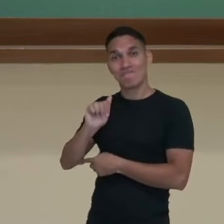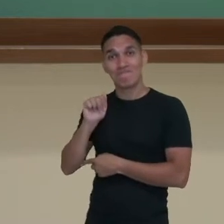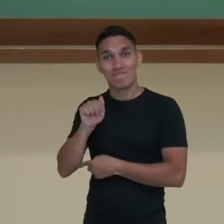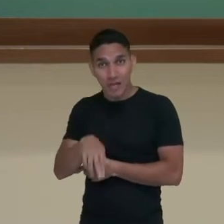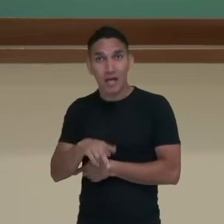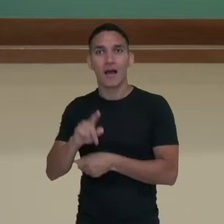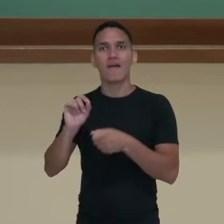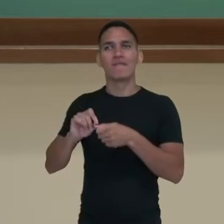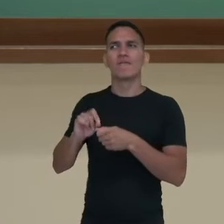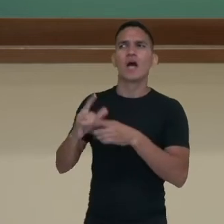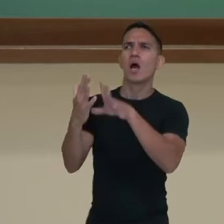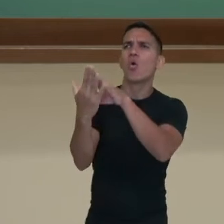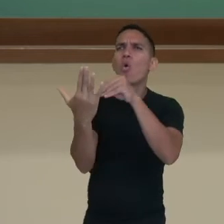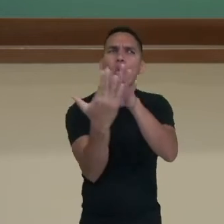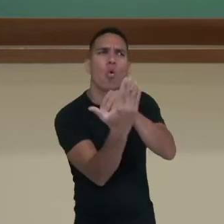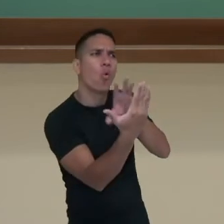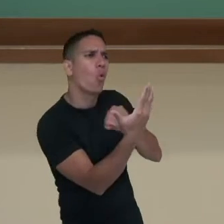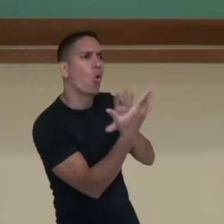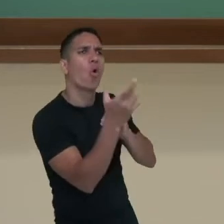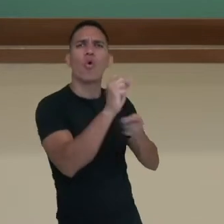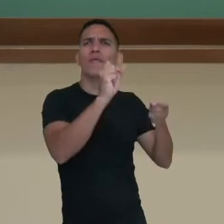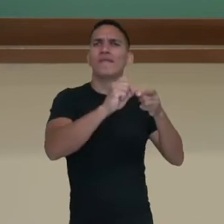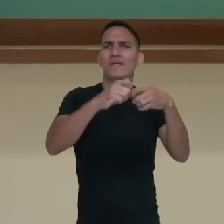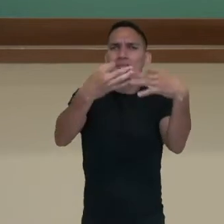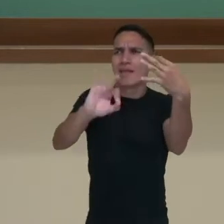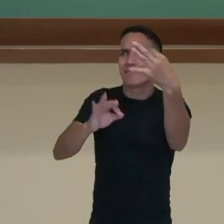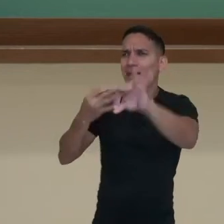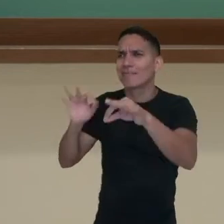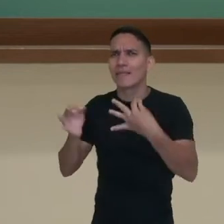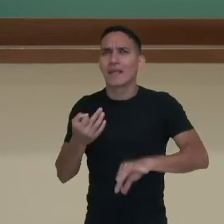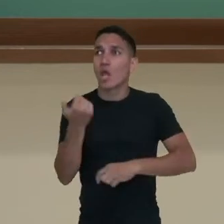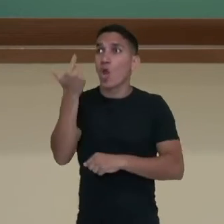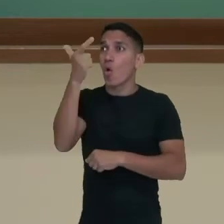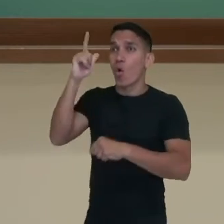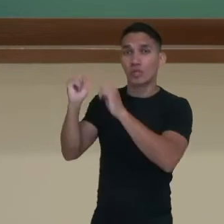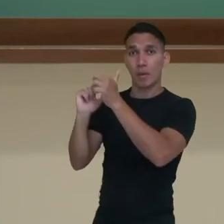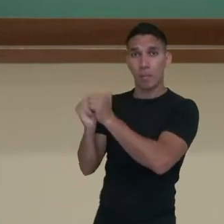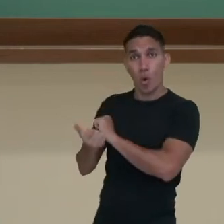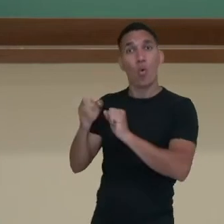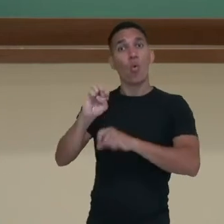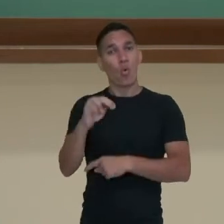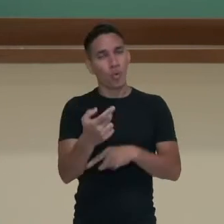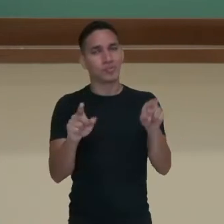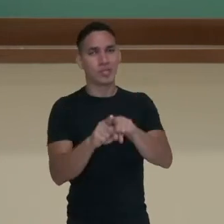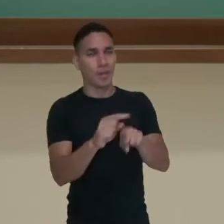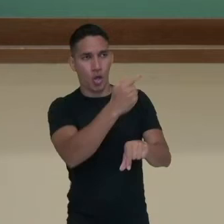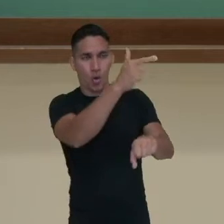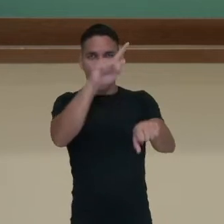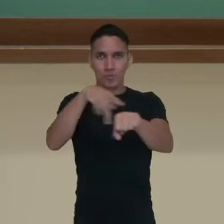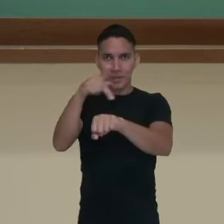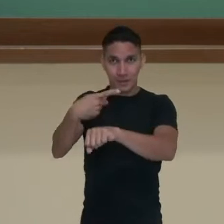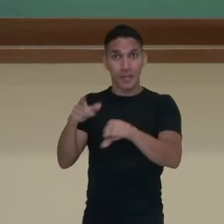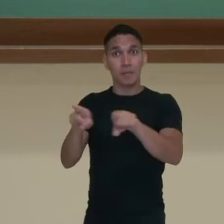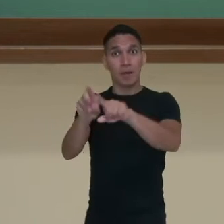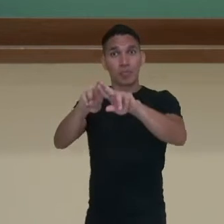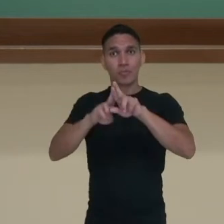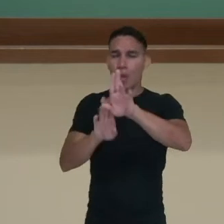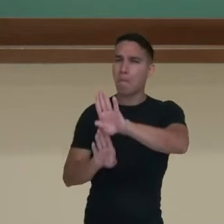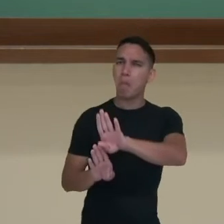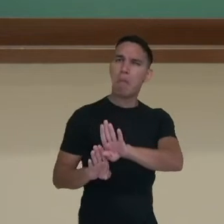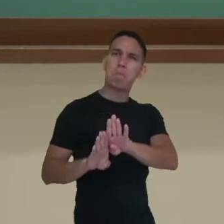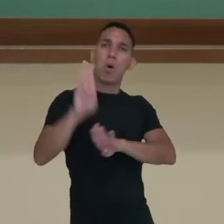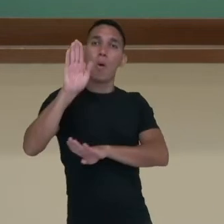a copiar o que dava certo, né? Em outros esportes ou em outros países. E o sucesso do voleibol